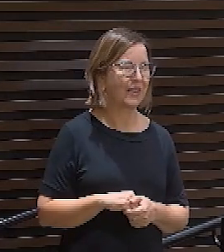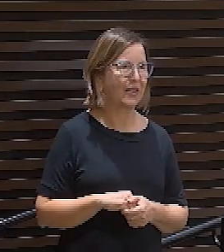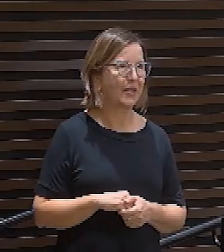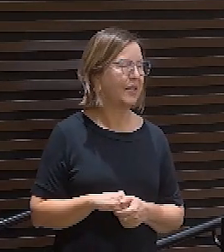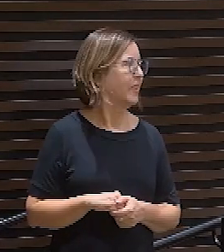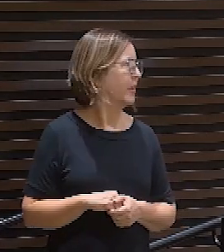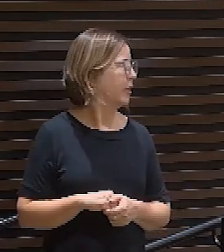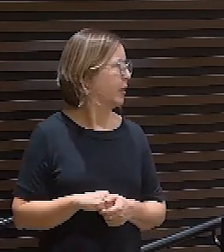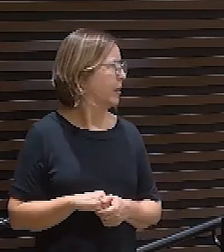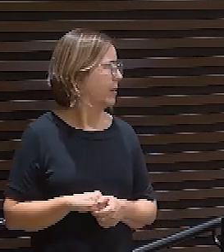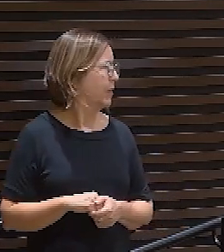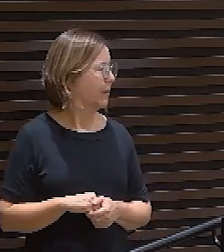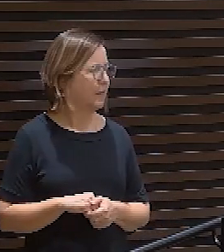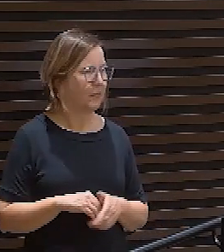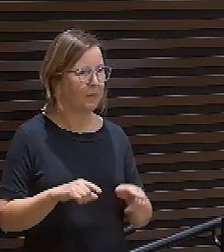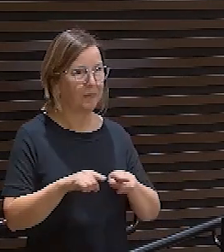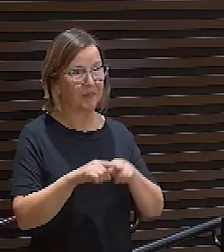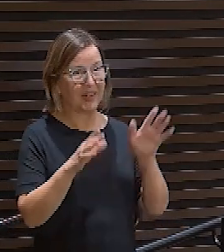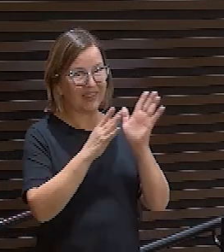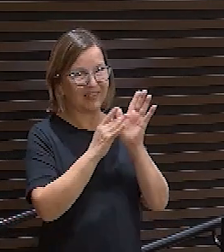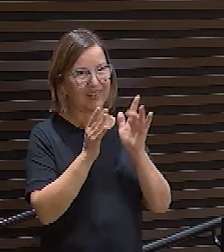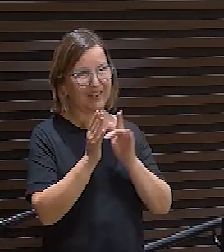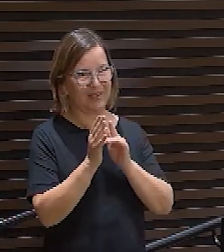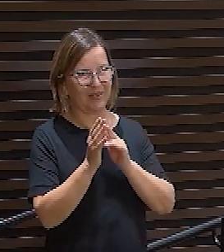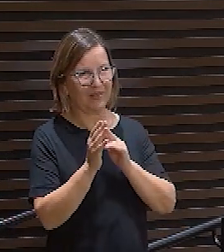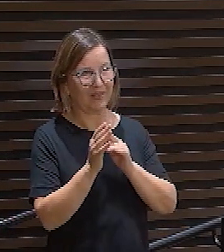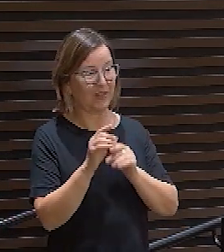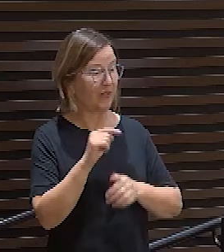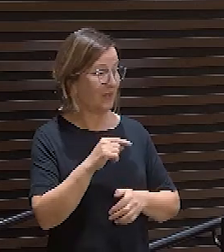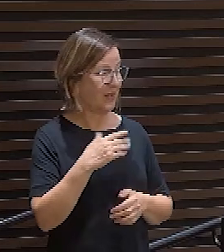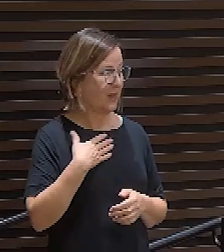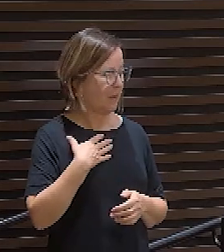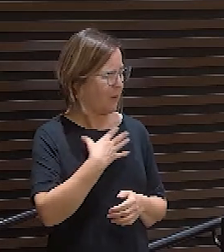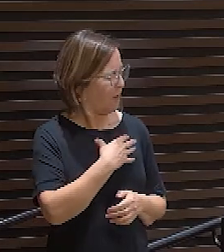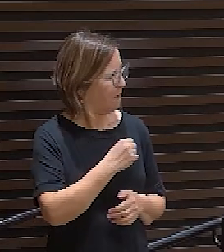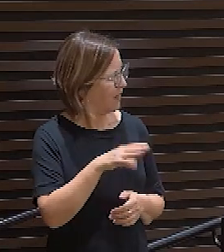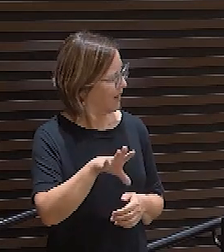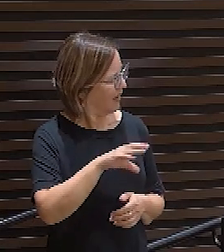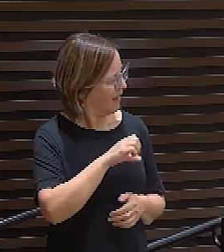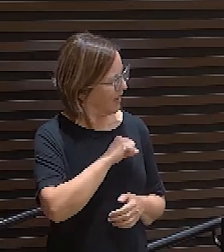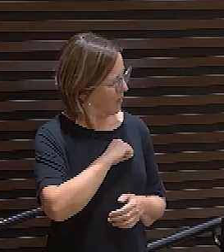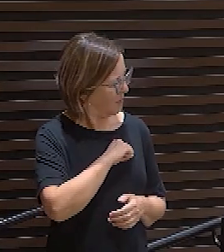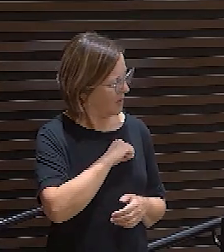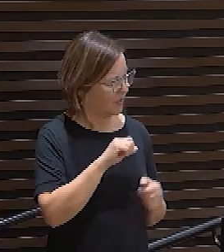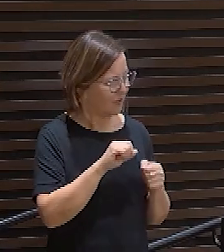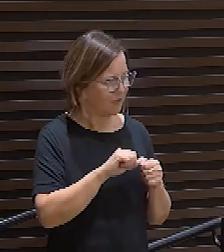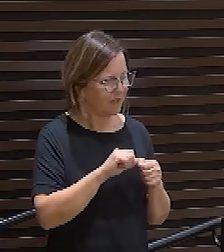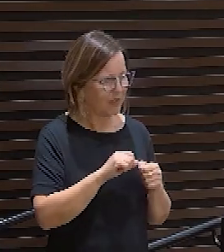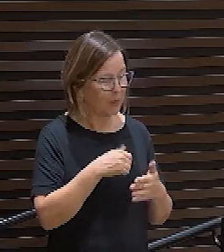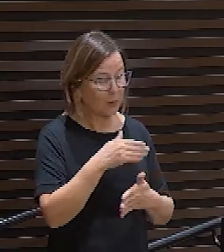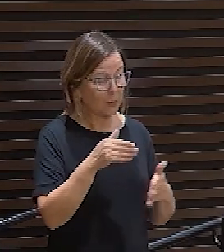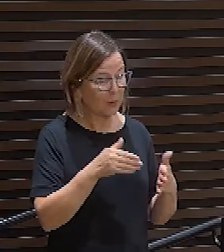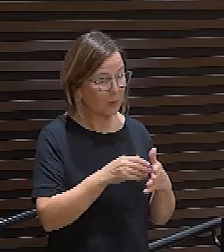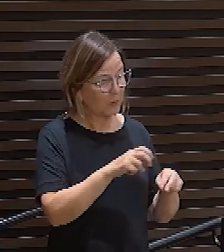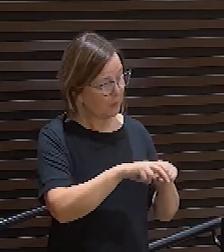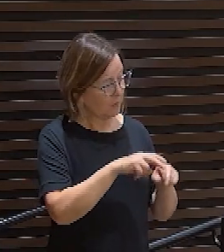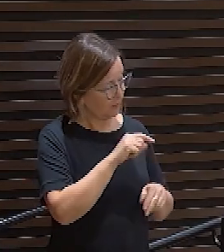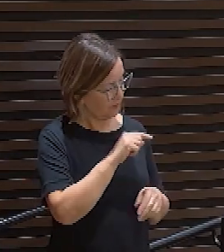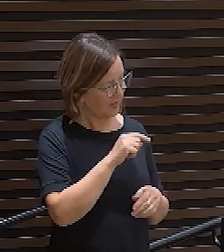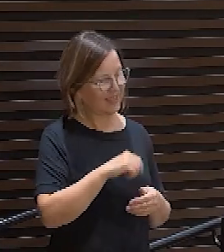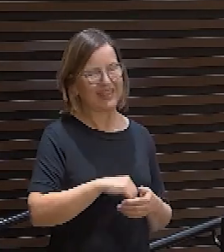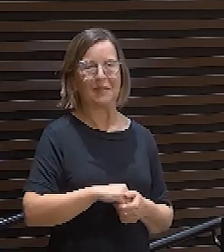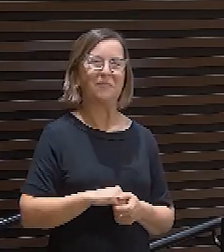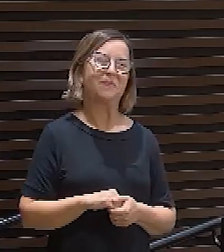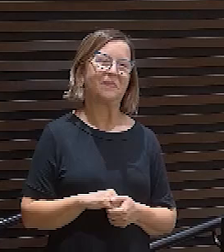amado, eu tenho todo o meu prazer em você, né, filhão? O que eu não faço? Você falando assim, com esse olhinho, você amolece meu